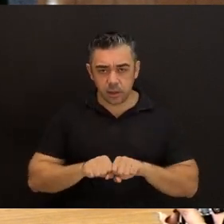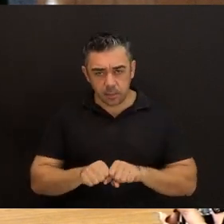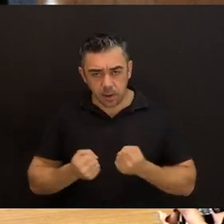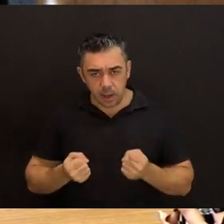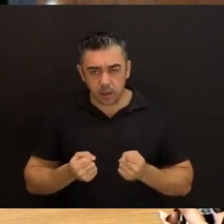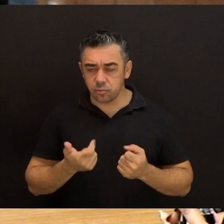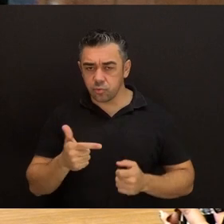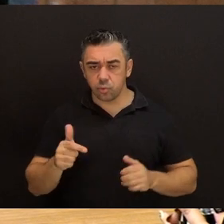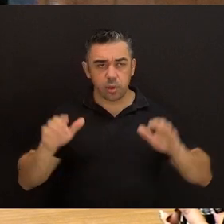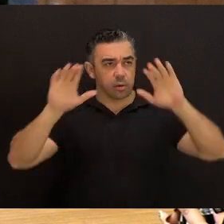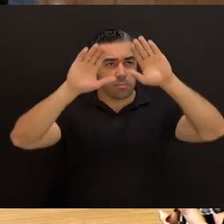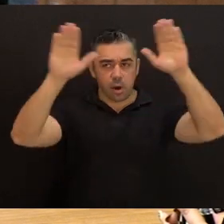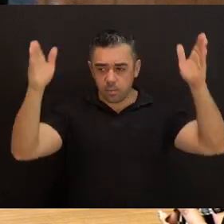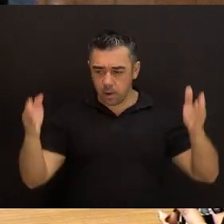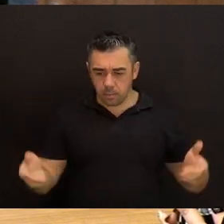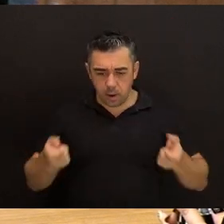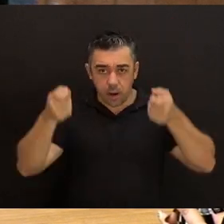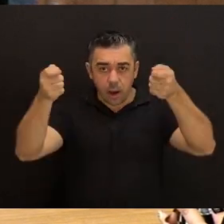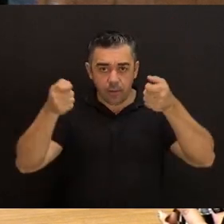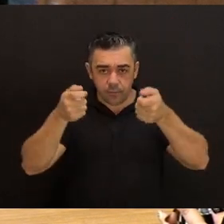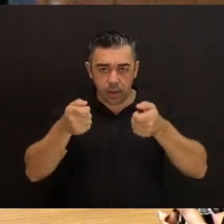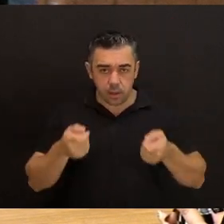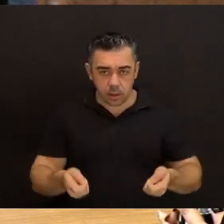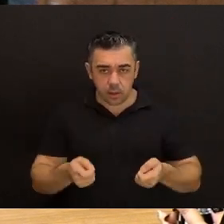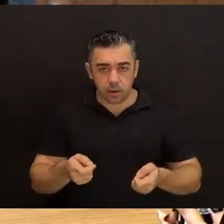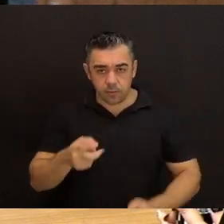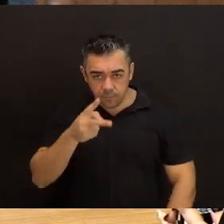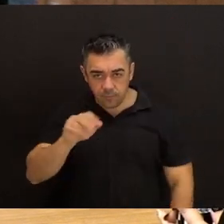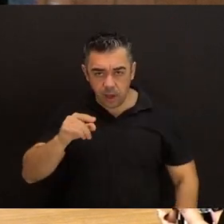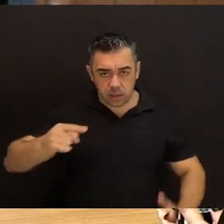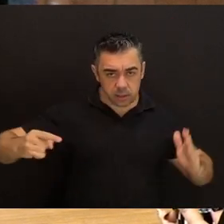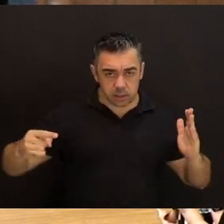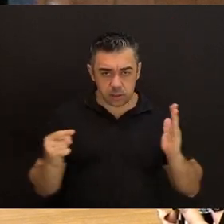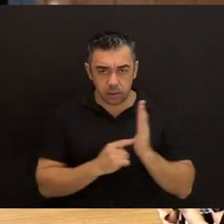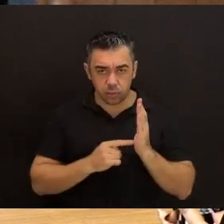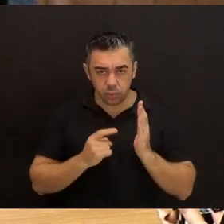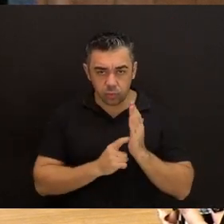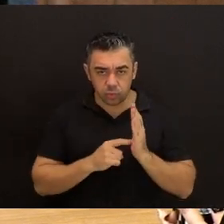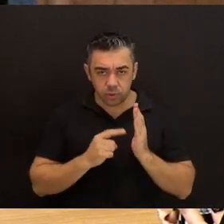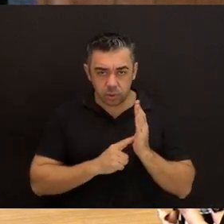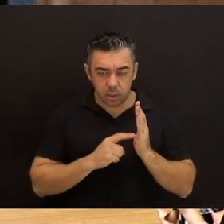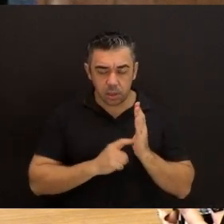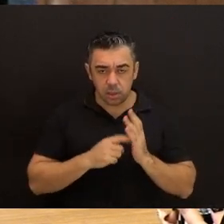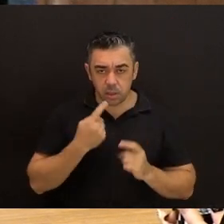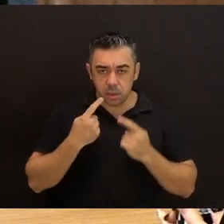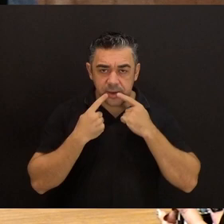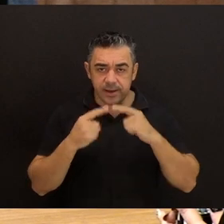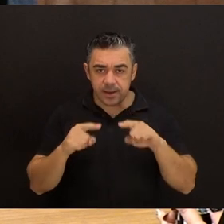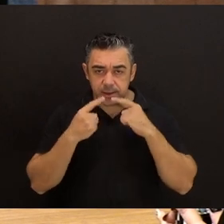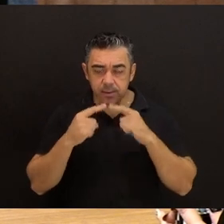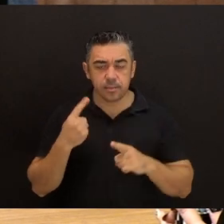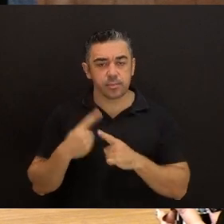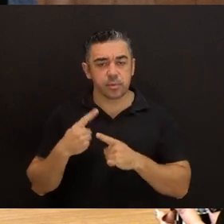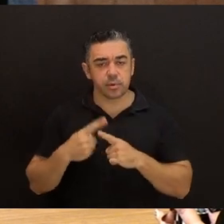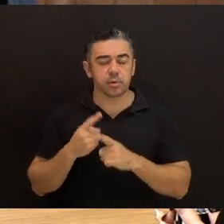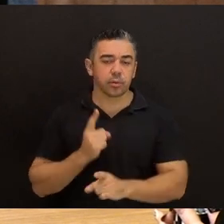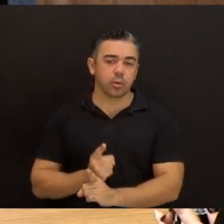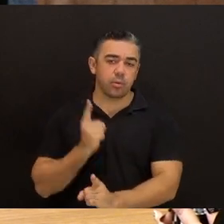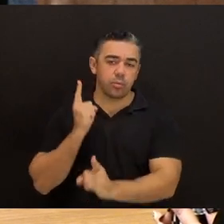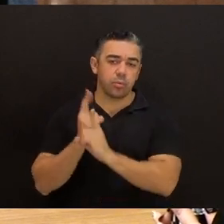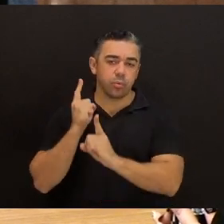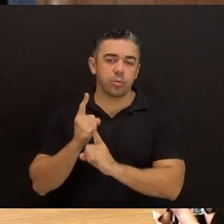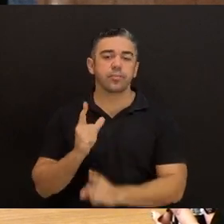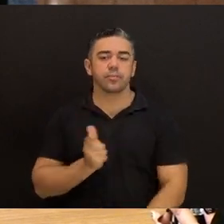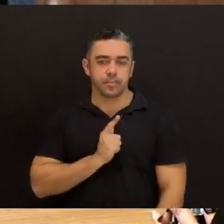sem sem a sua gaveta faça sua denúncia reclame pois o que nós constatamos é que